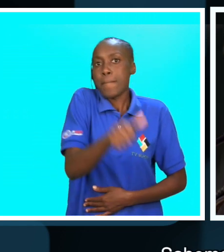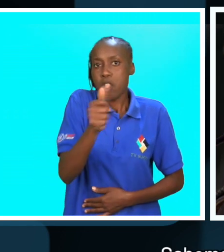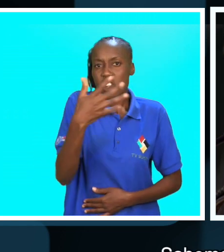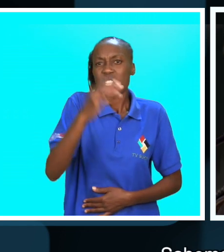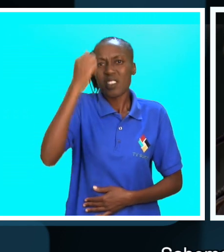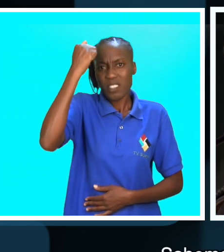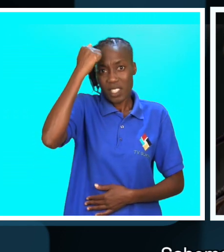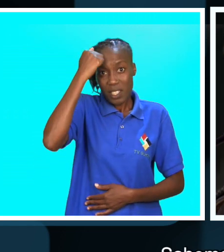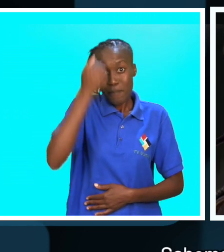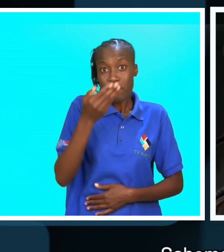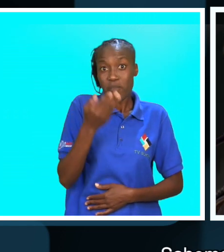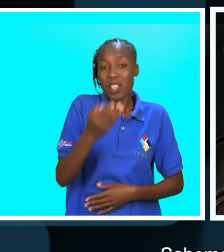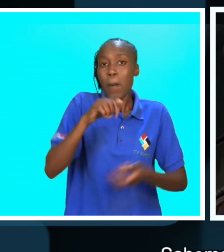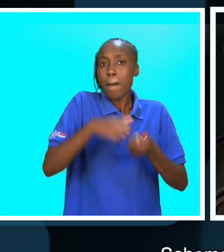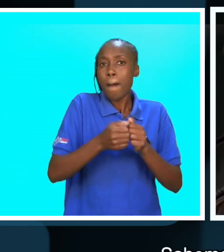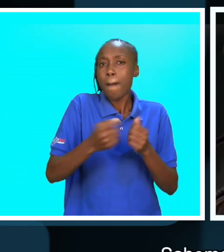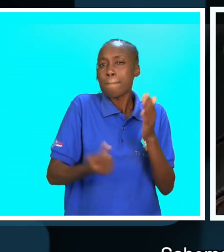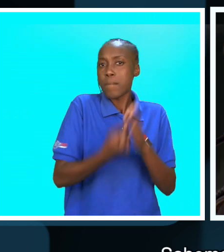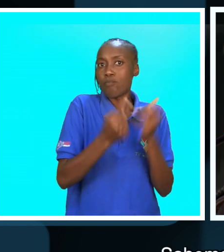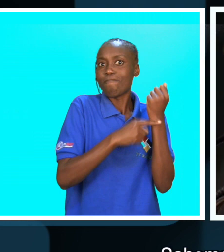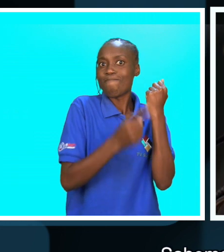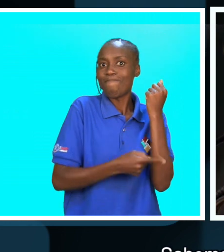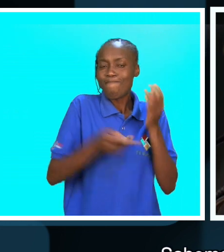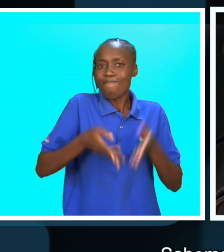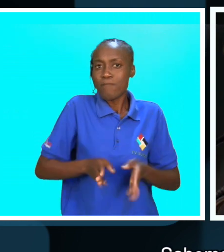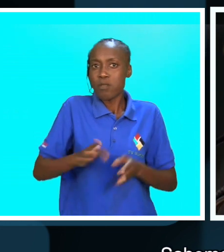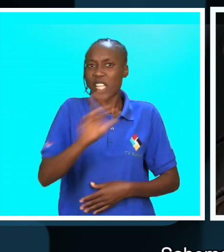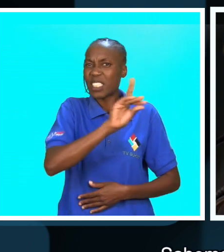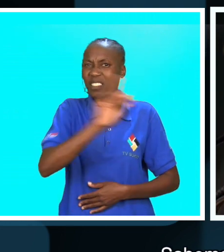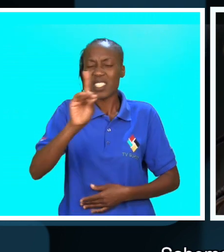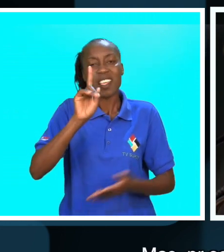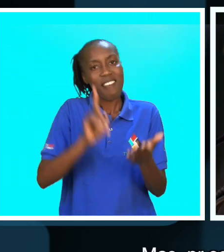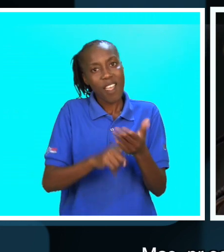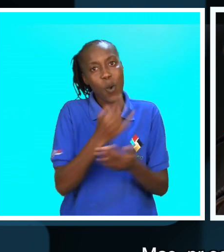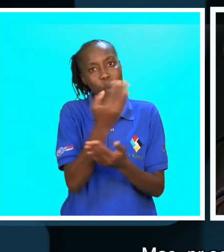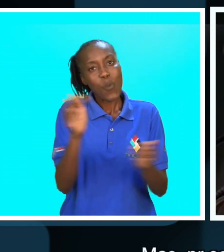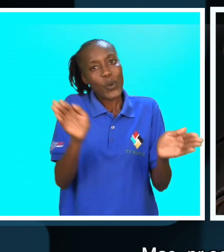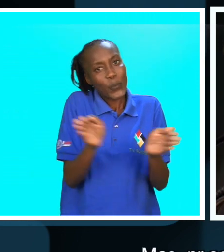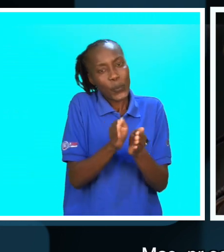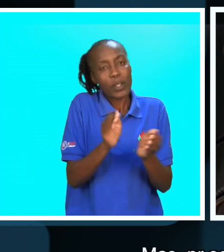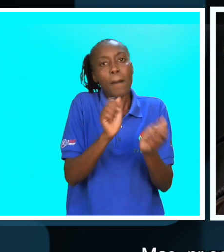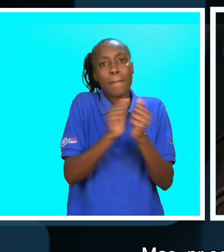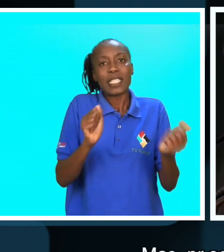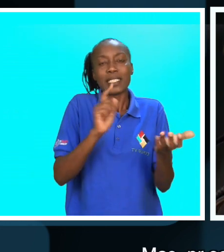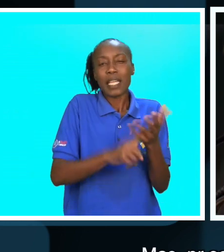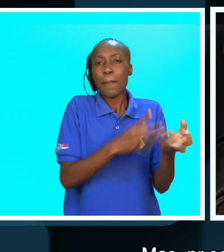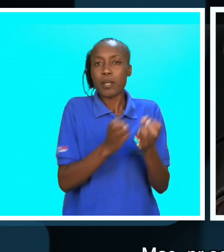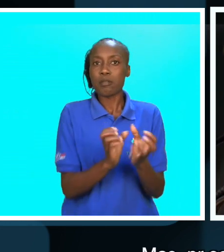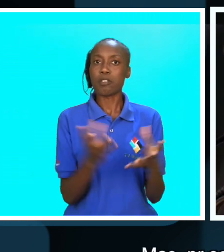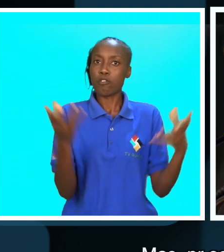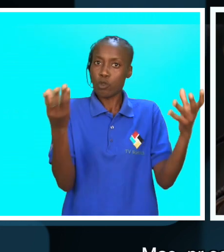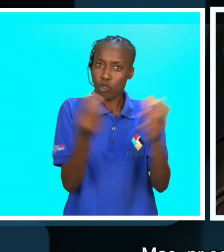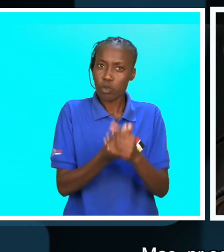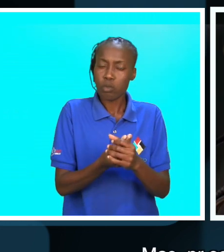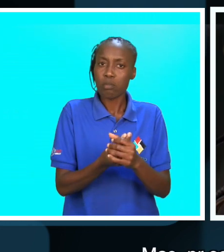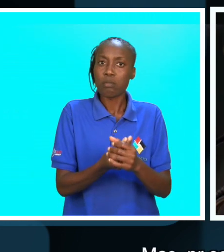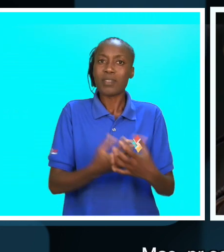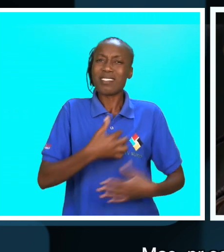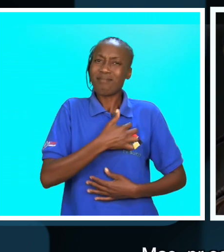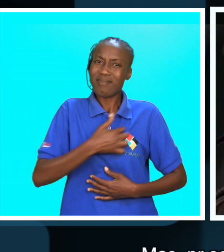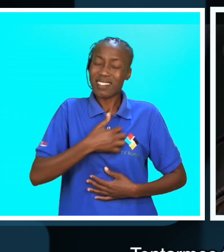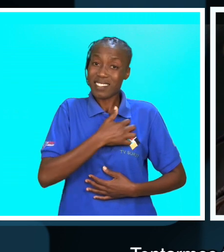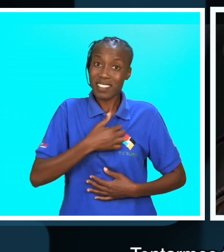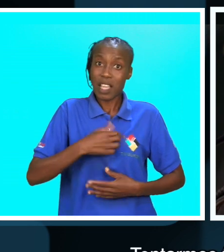melhor. Sabemos que, em termos destas patologias, o número é reduzido, mas por ser reduzido, há necessidade de nos